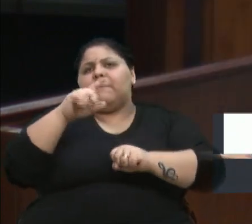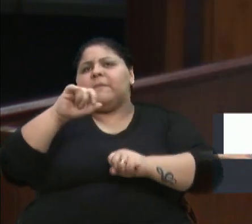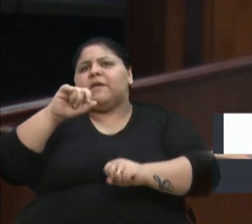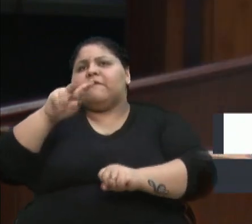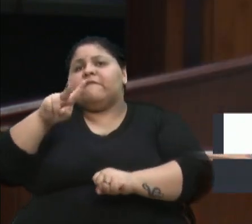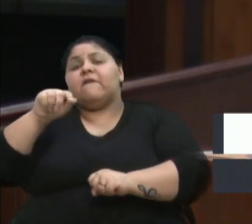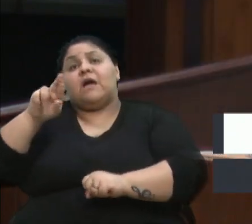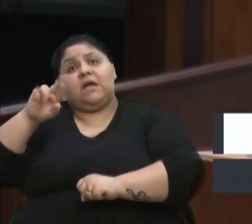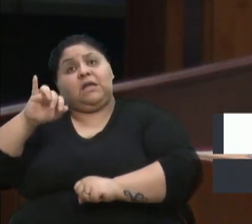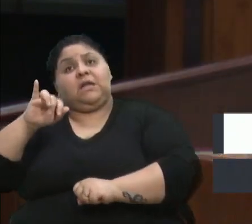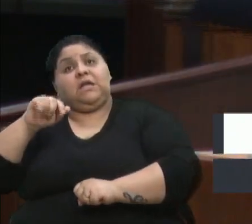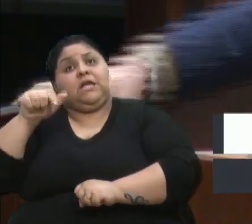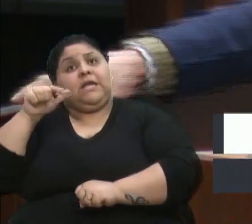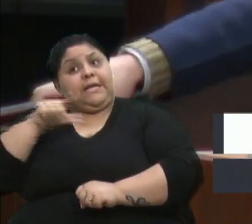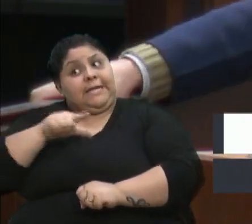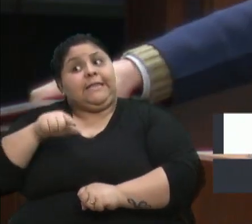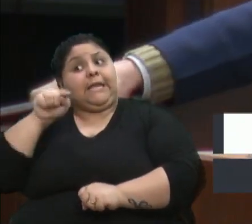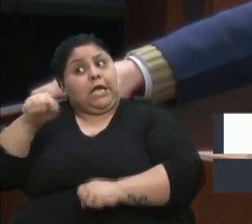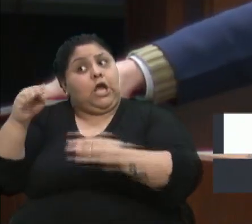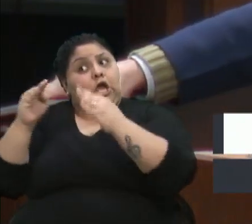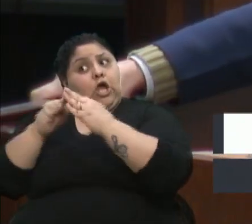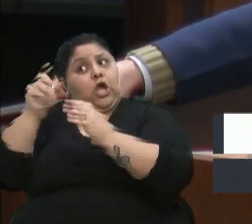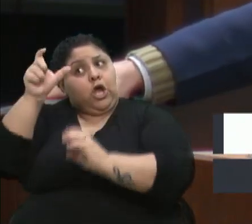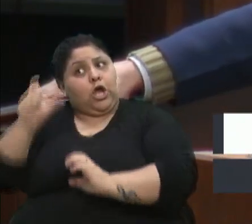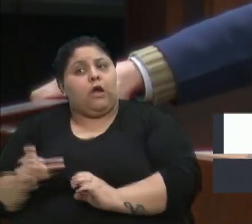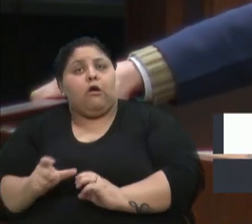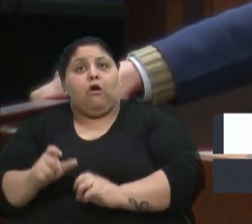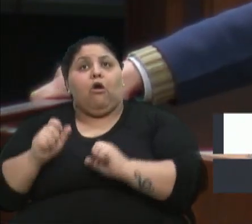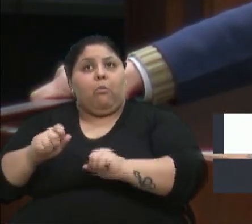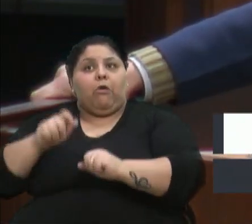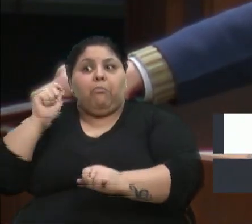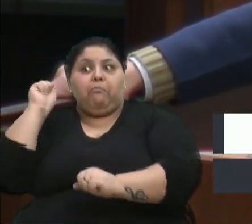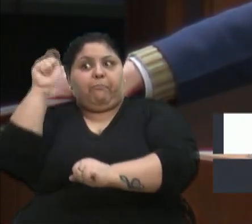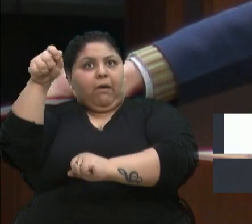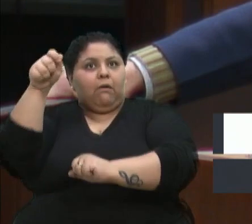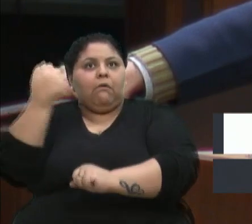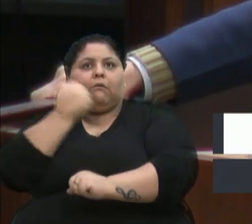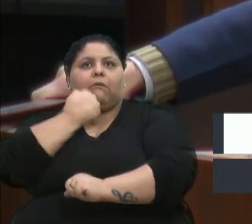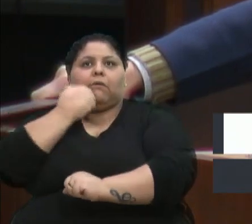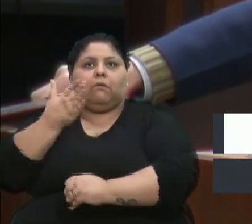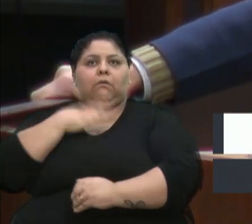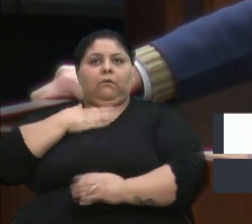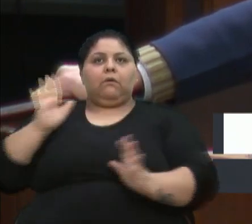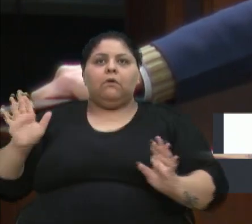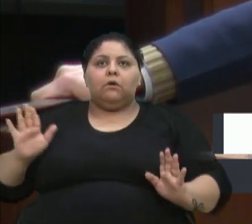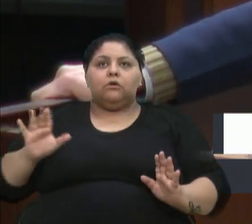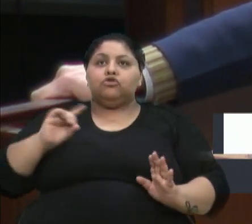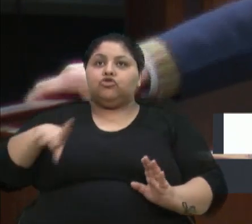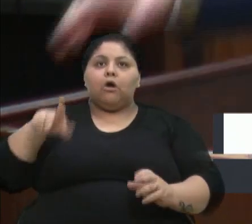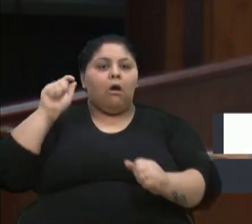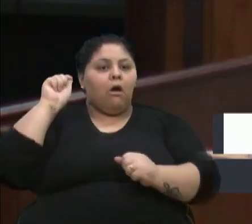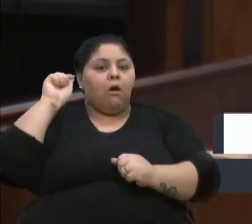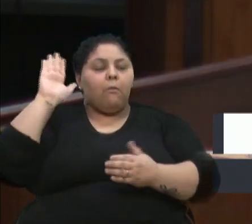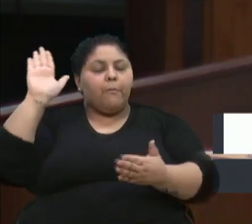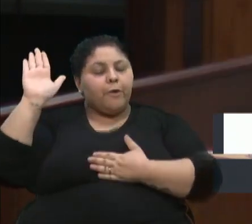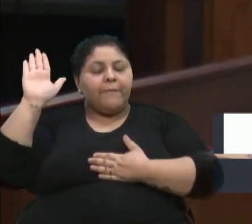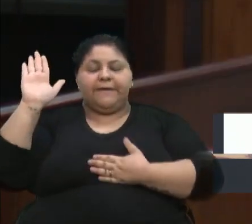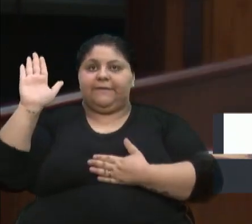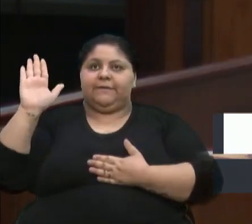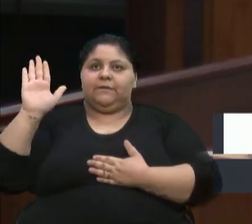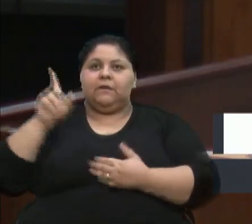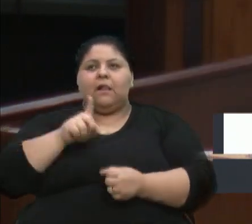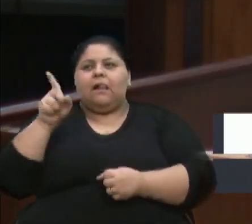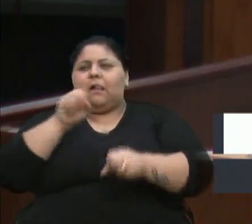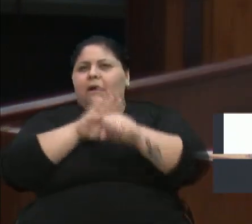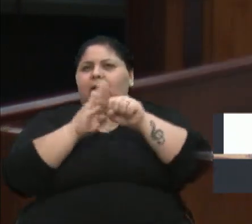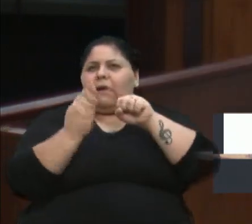morador lá que, se eu passar lá, capaz de me sair com uma pedra, que é só promessa. Lá no